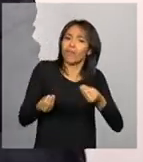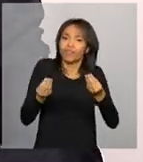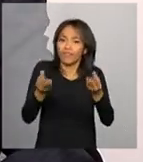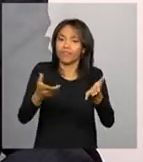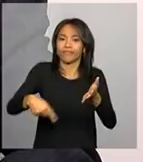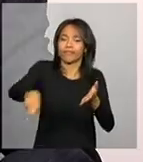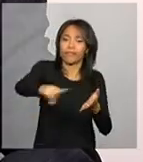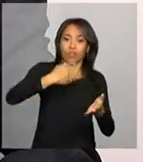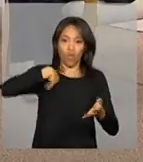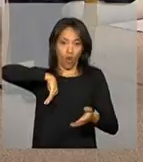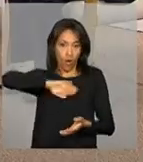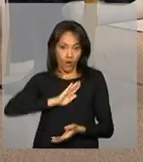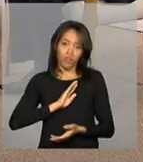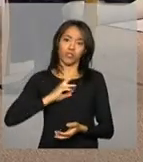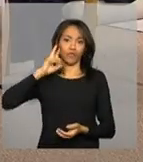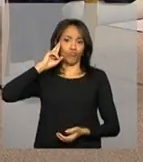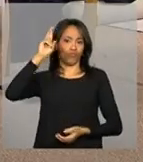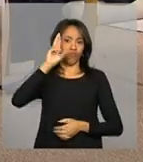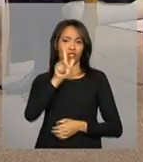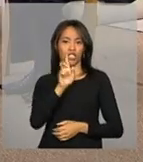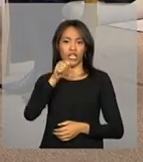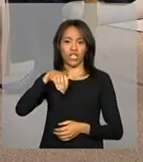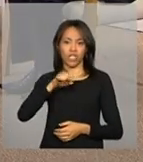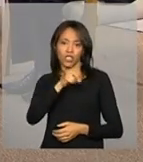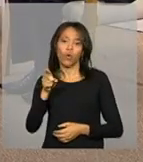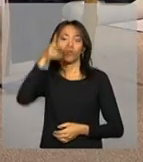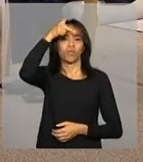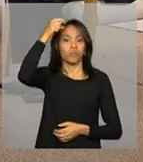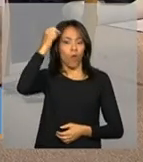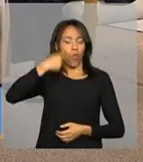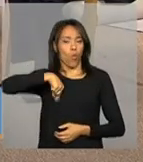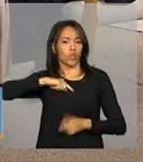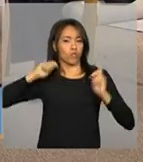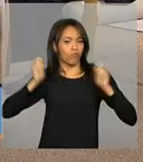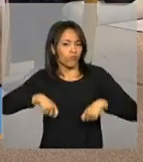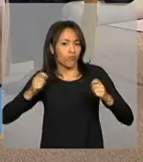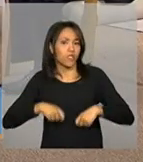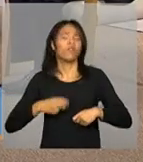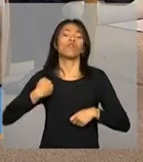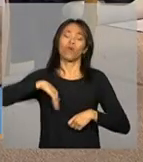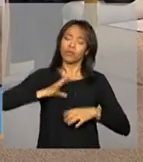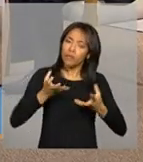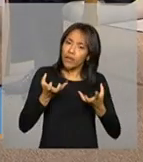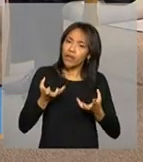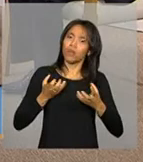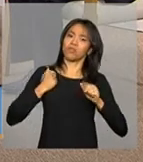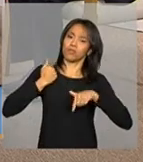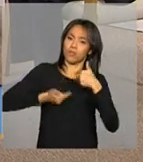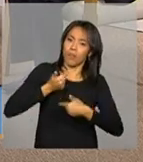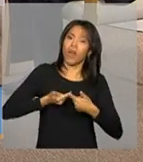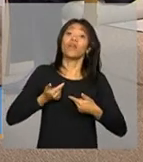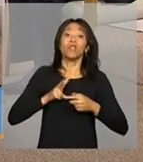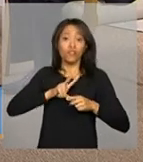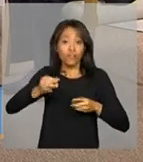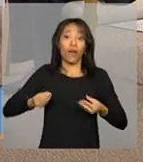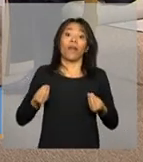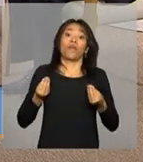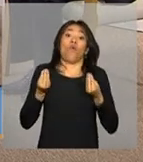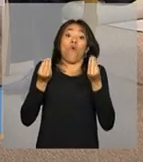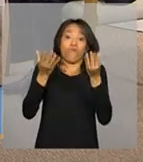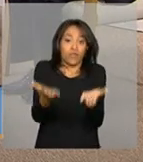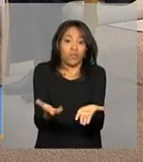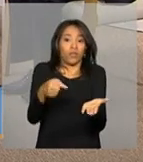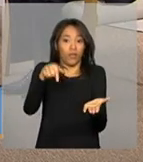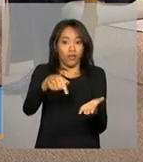seja nós enquanto gestão Municipal descemos somos capazes queremos e vamos fazer e não apenas para alcançar